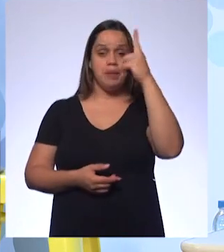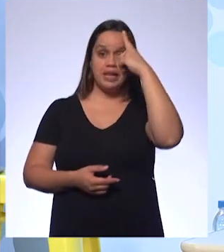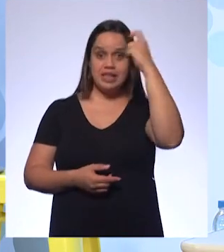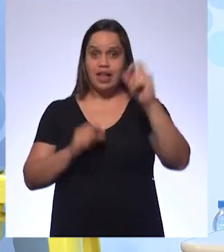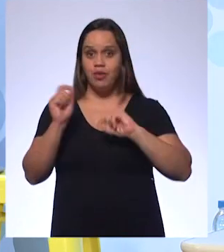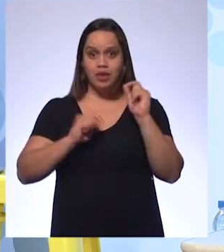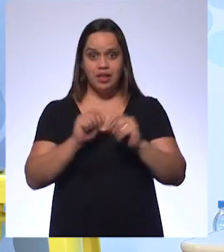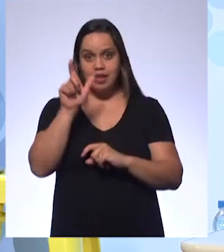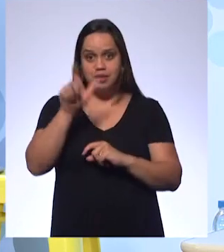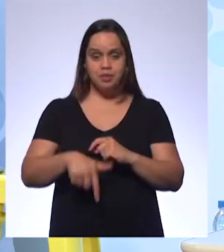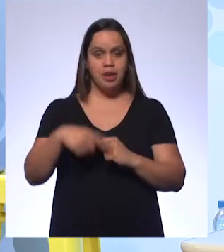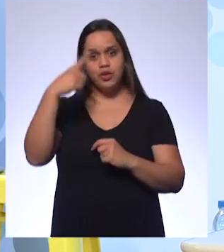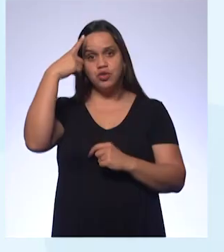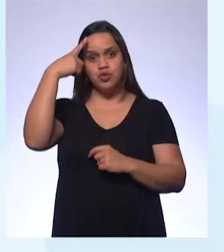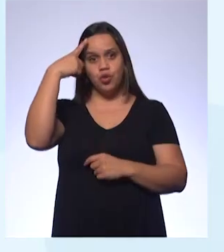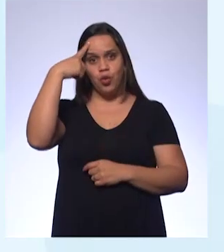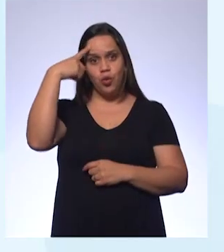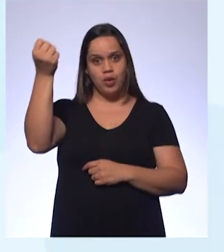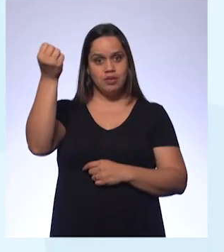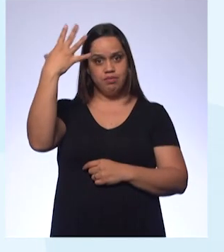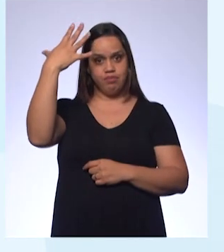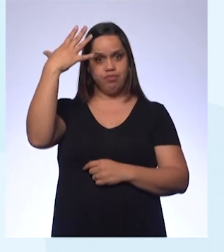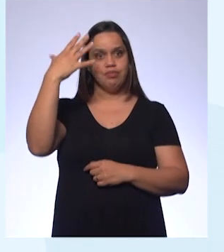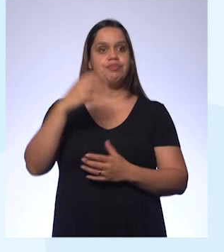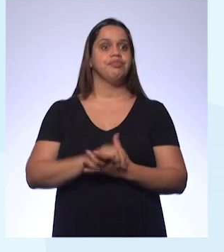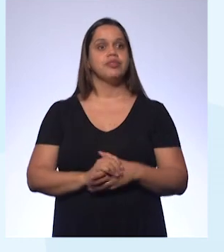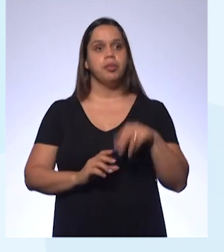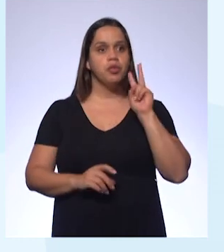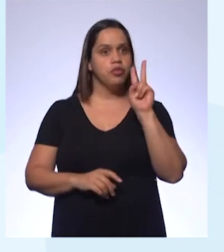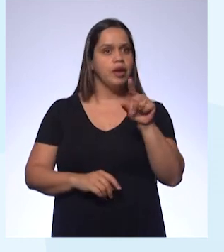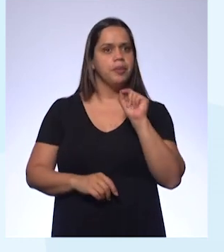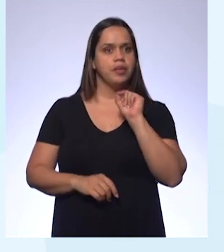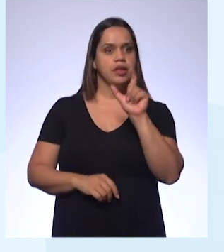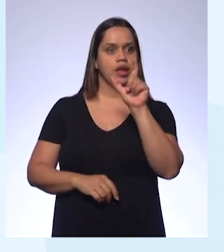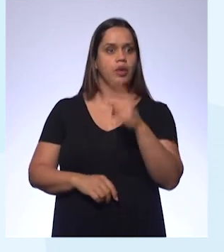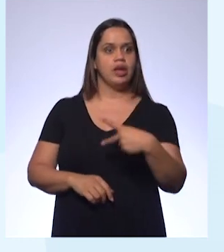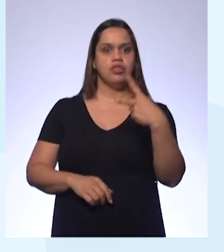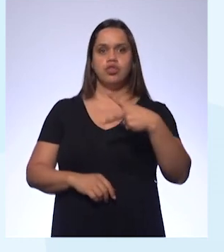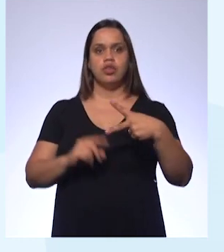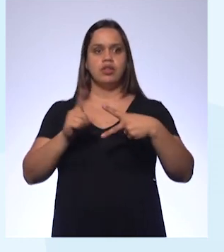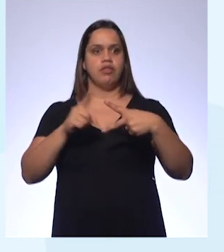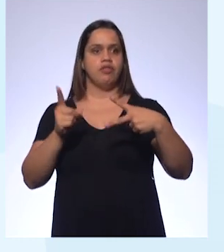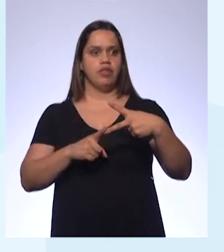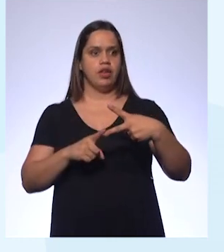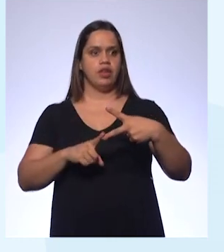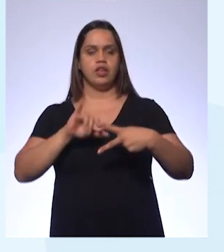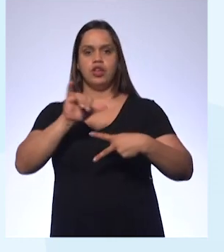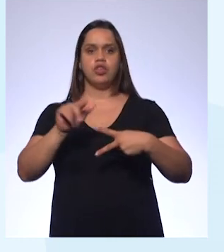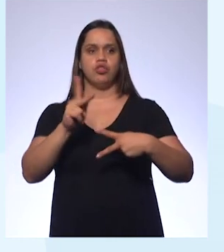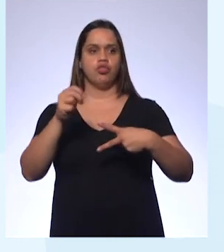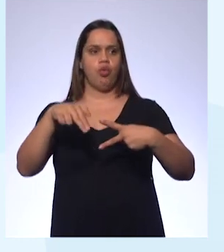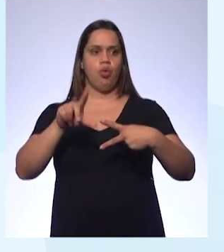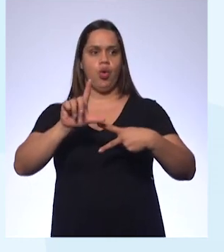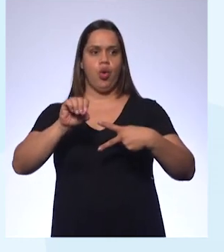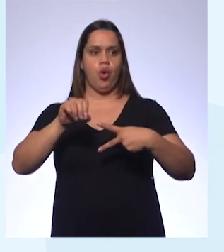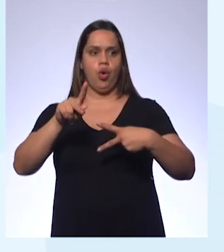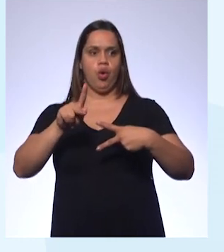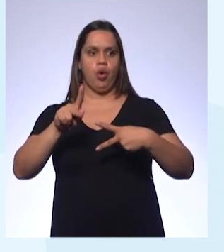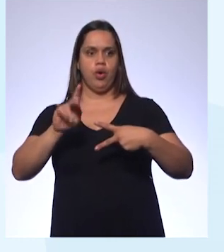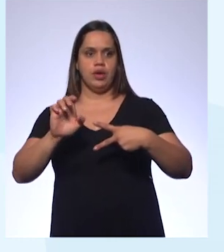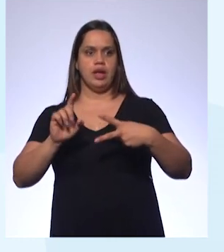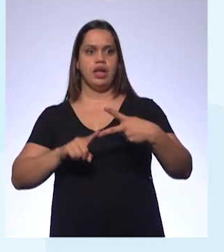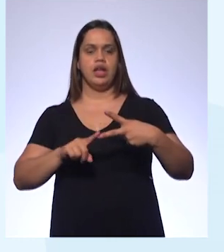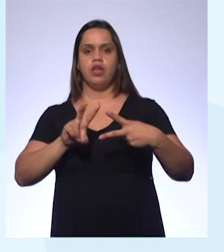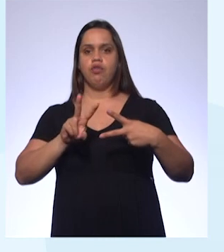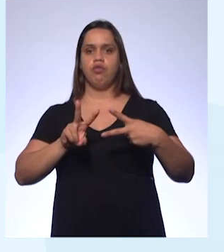dos iluministas aí. Vamos lá? Então, esses dois que vocês estão vendo são John Locke e Voltaire, né?